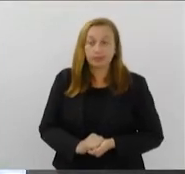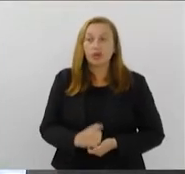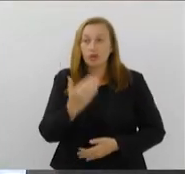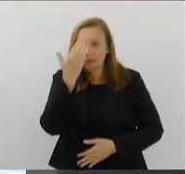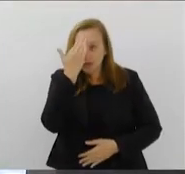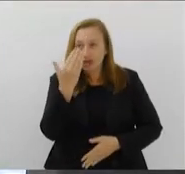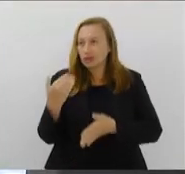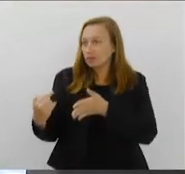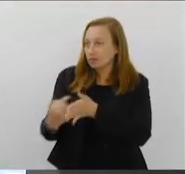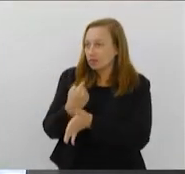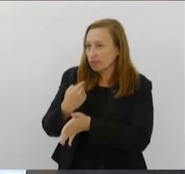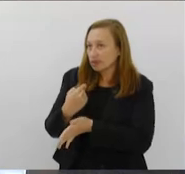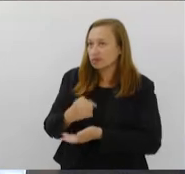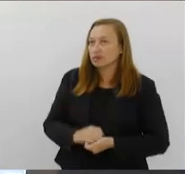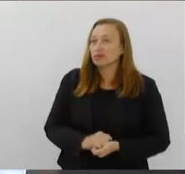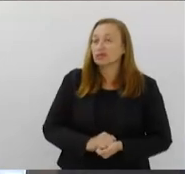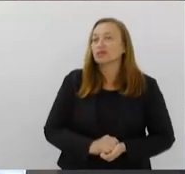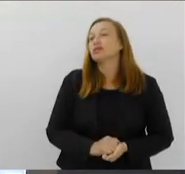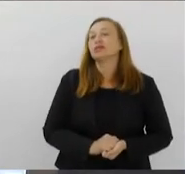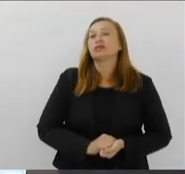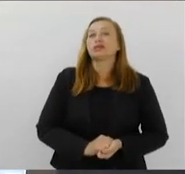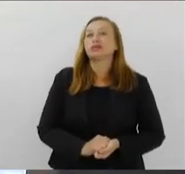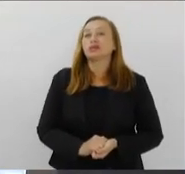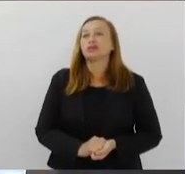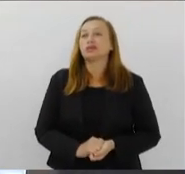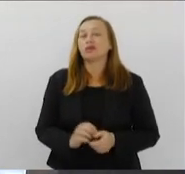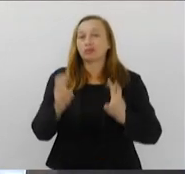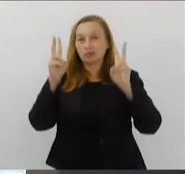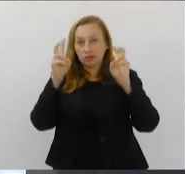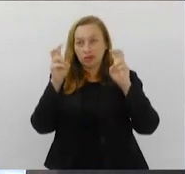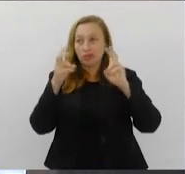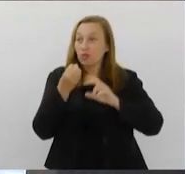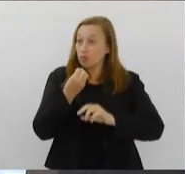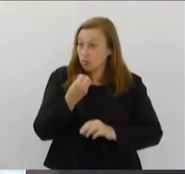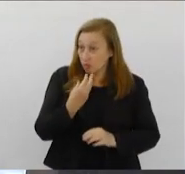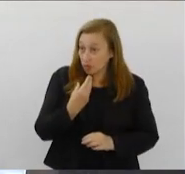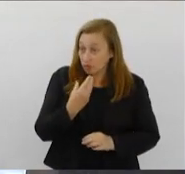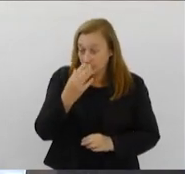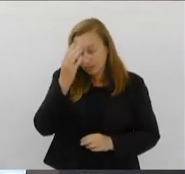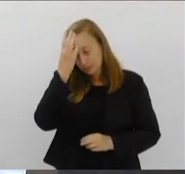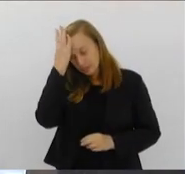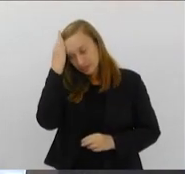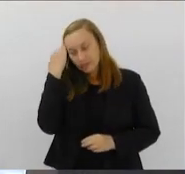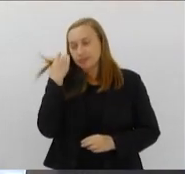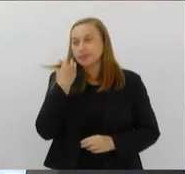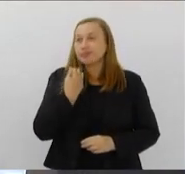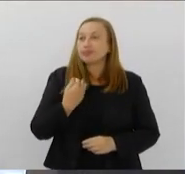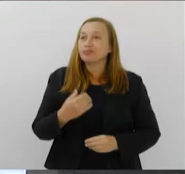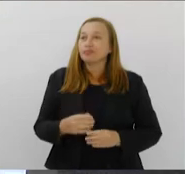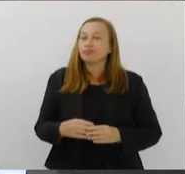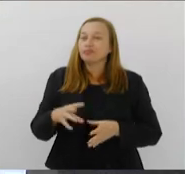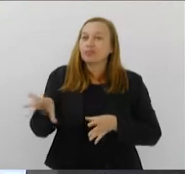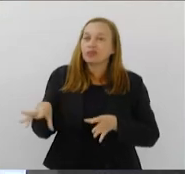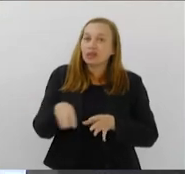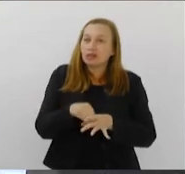Obrigada pela pergunta. É um tema bem relevante que o senhor trouxe. Dentro